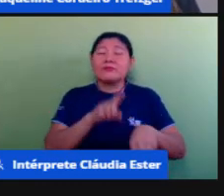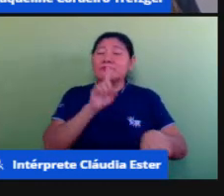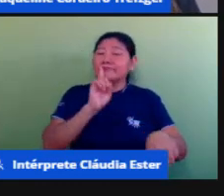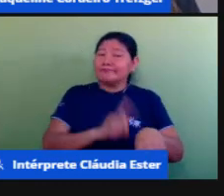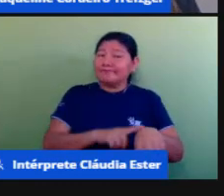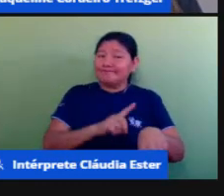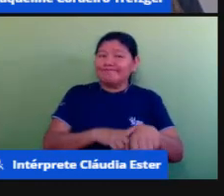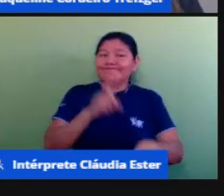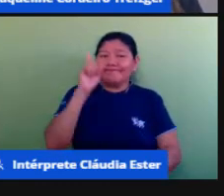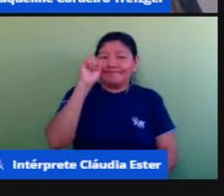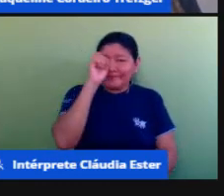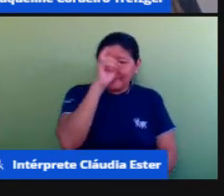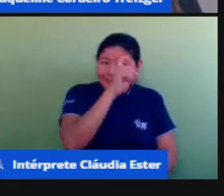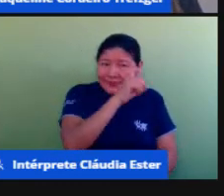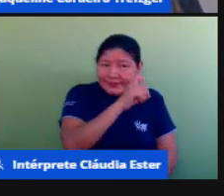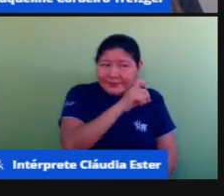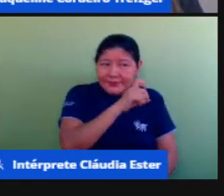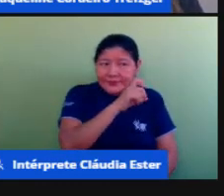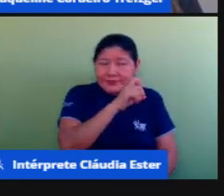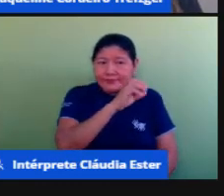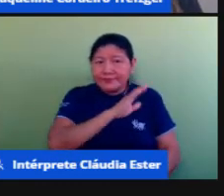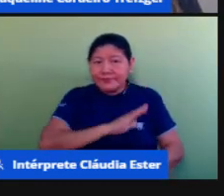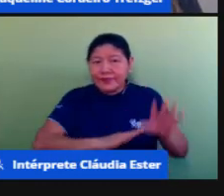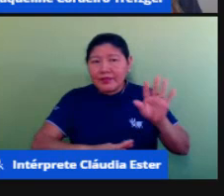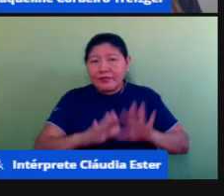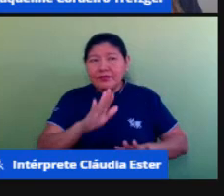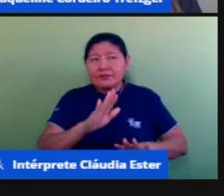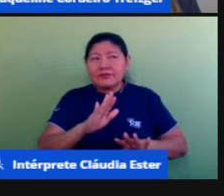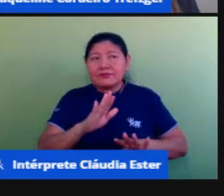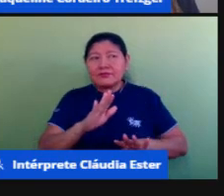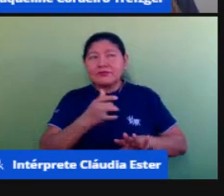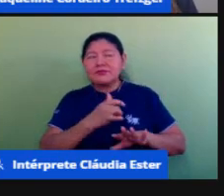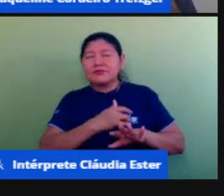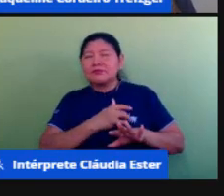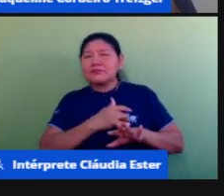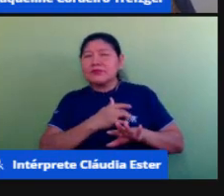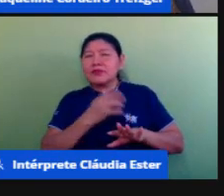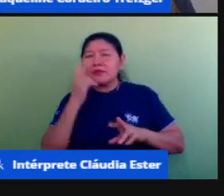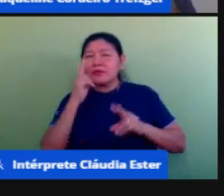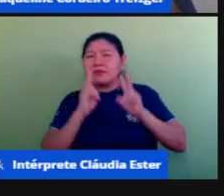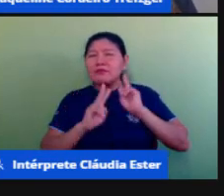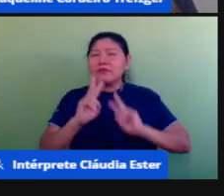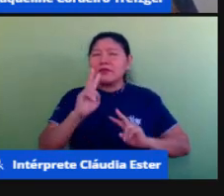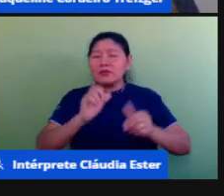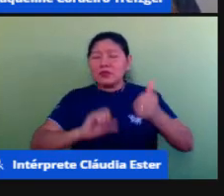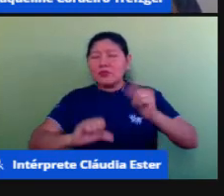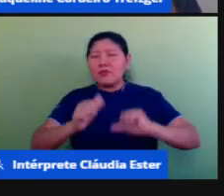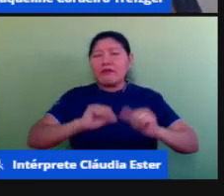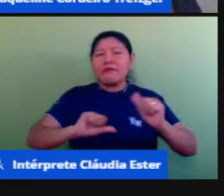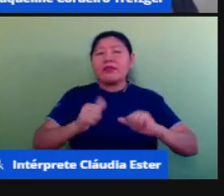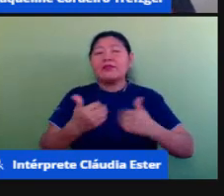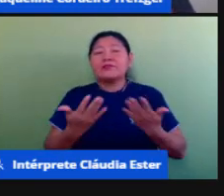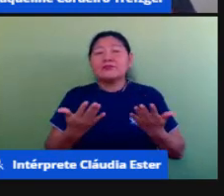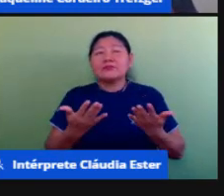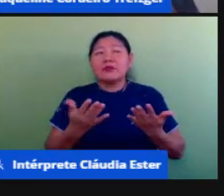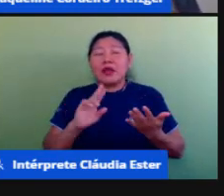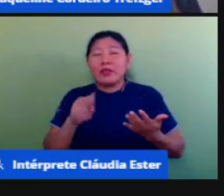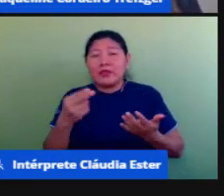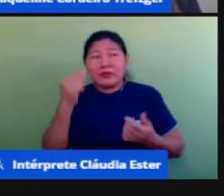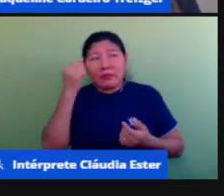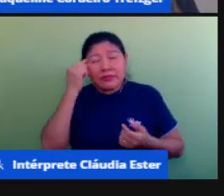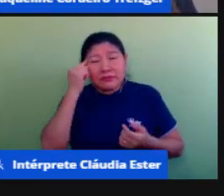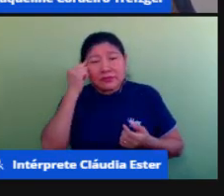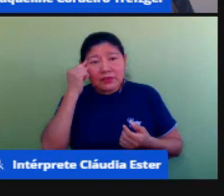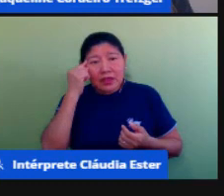Isso aumenta mais ainda a tensão pelas avaliações. Então, quer dizer, o que pensar, que temos que pensar é que o estudante